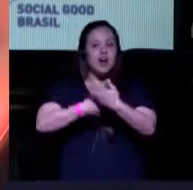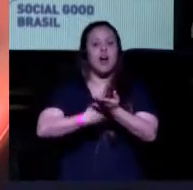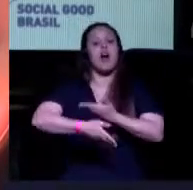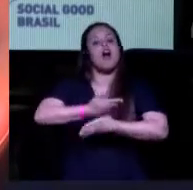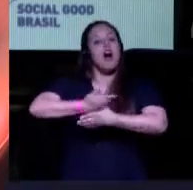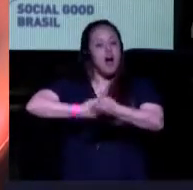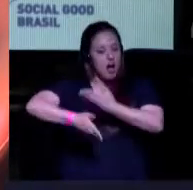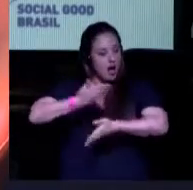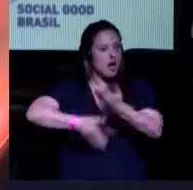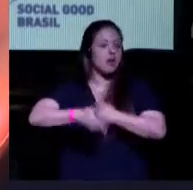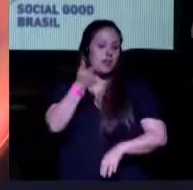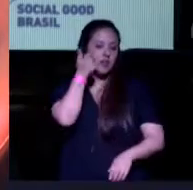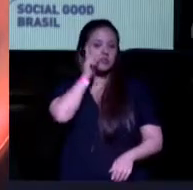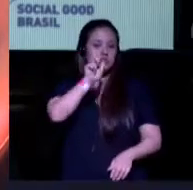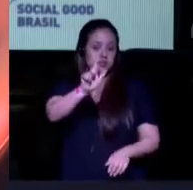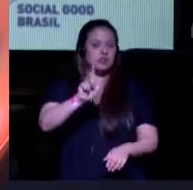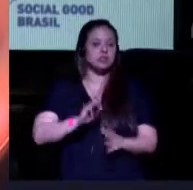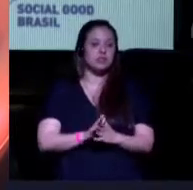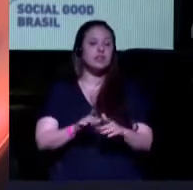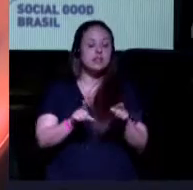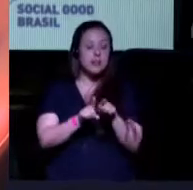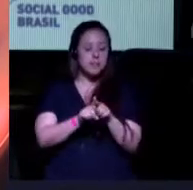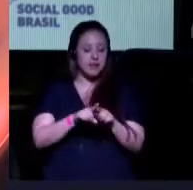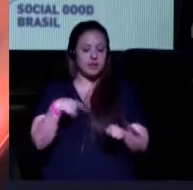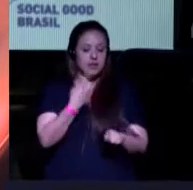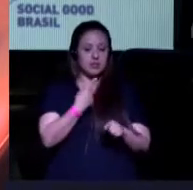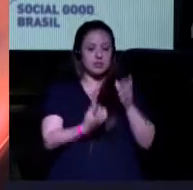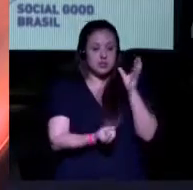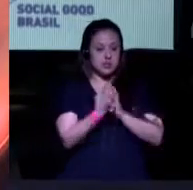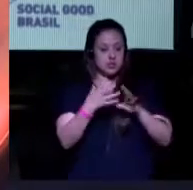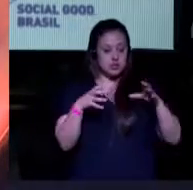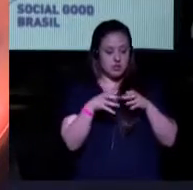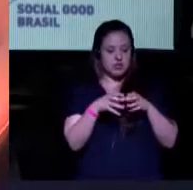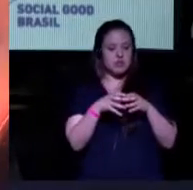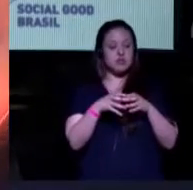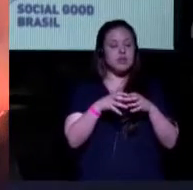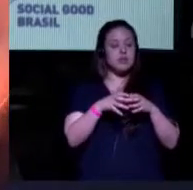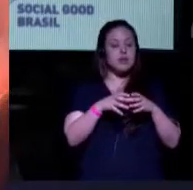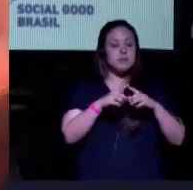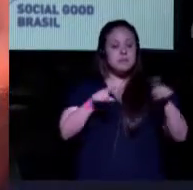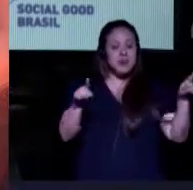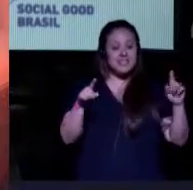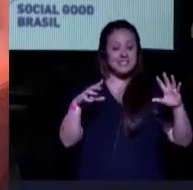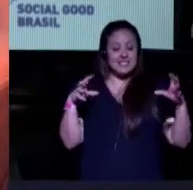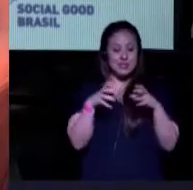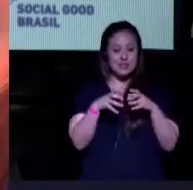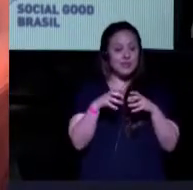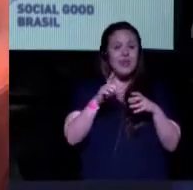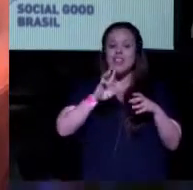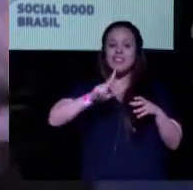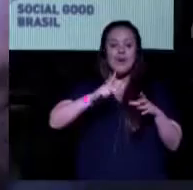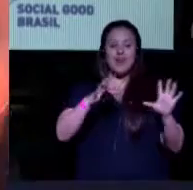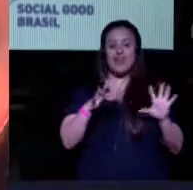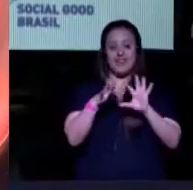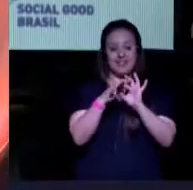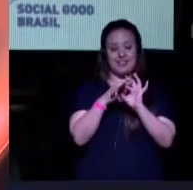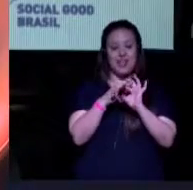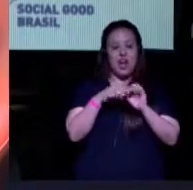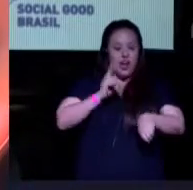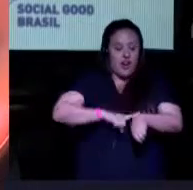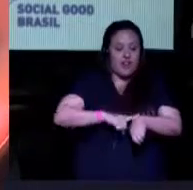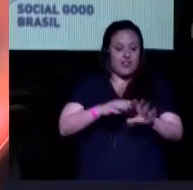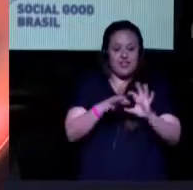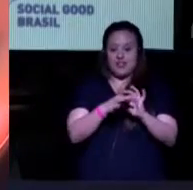porque nós somos uma organização completamente de centralizada isso significa que nós usamos de ferramentas online